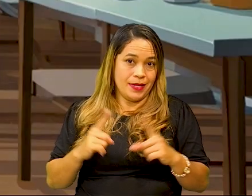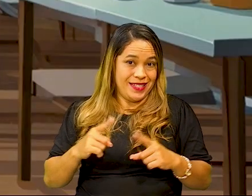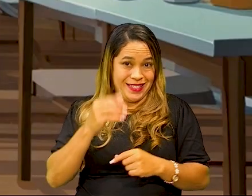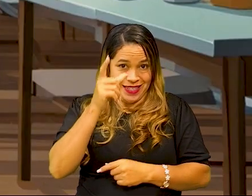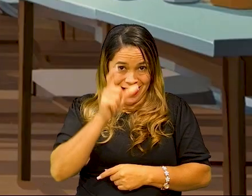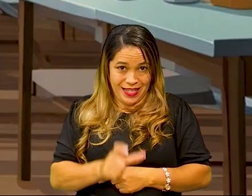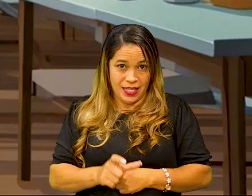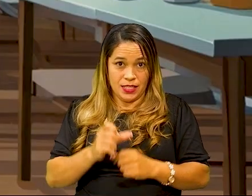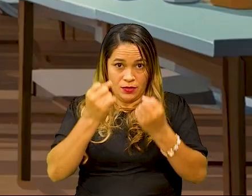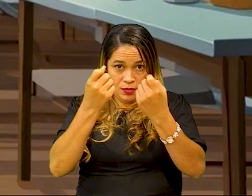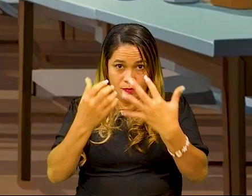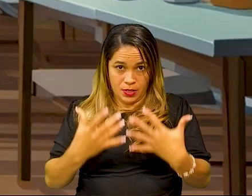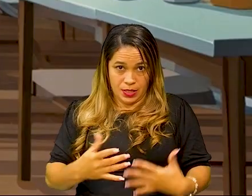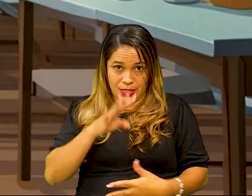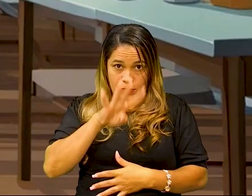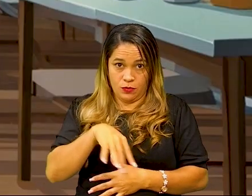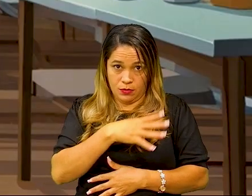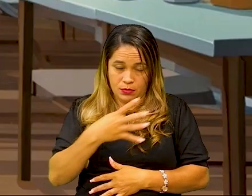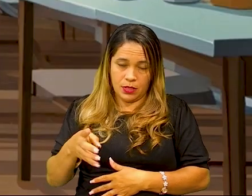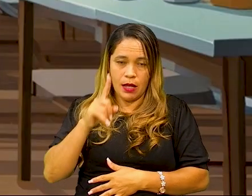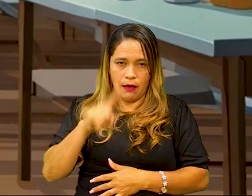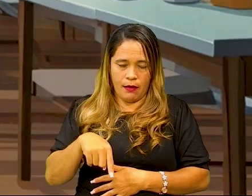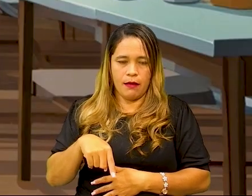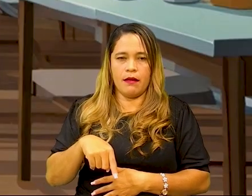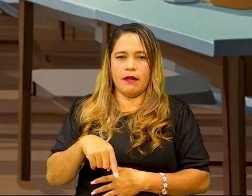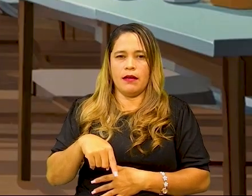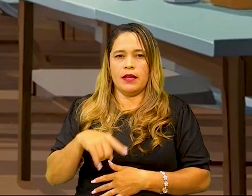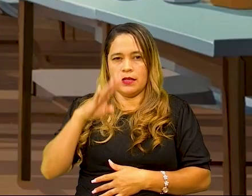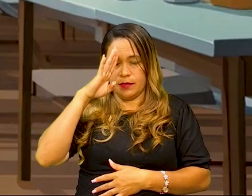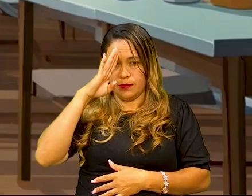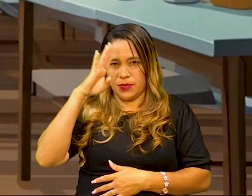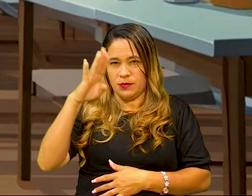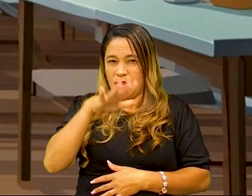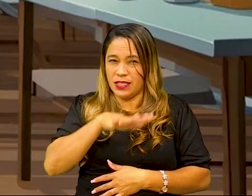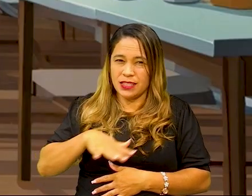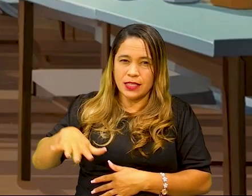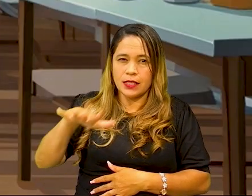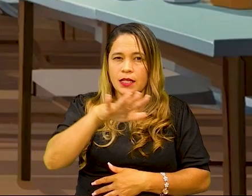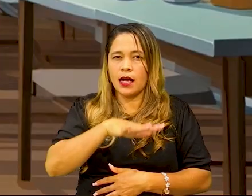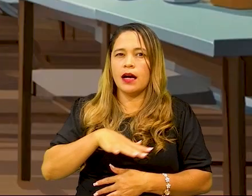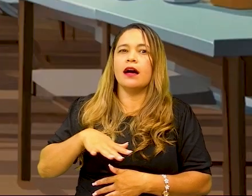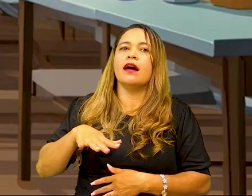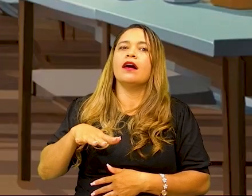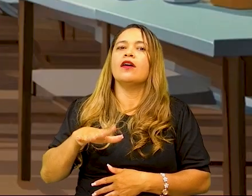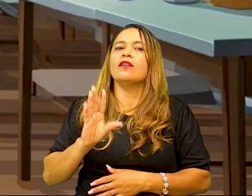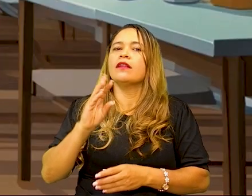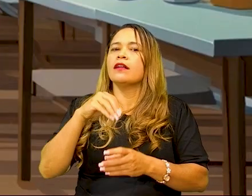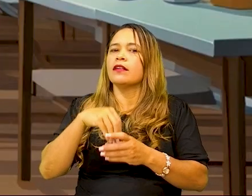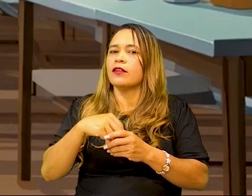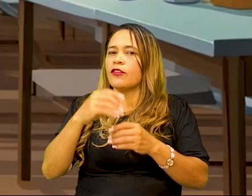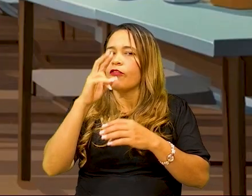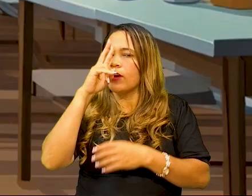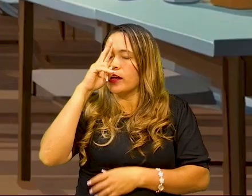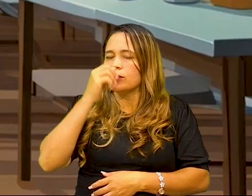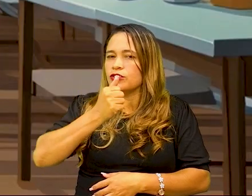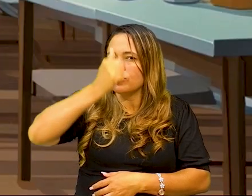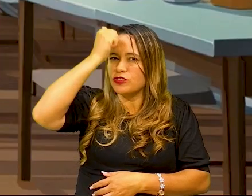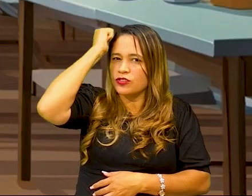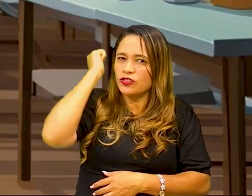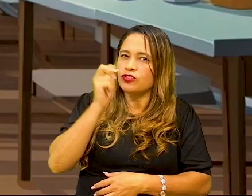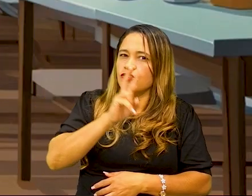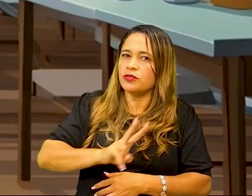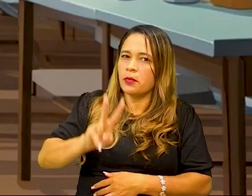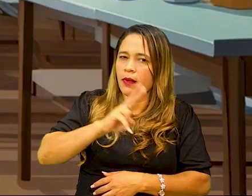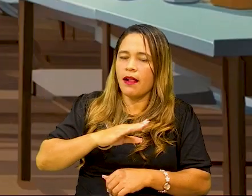que eu coloquei para você no quadrinho são aquelas doenças que, em geral, quando aparecem de forma mais específica no vestibular, são aquelas que são